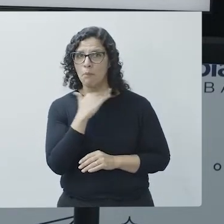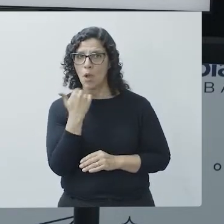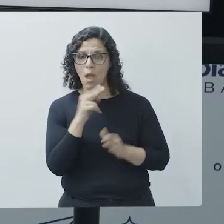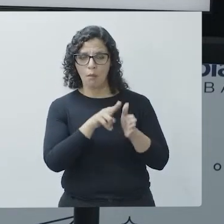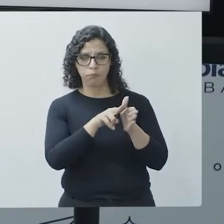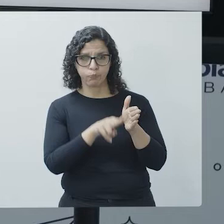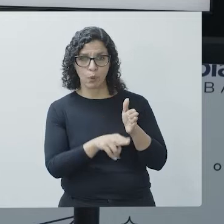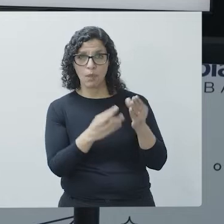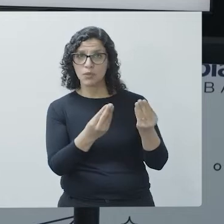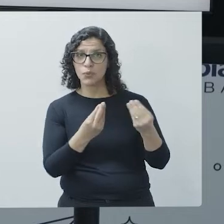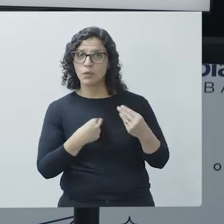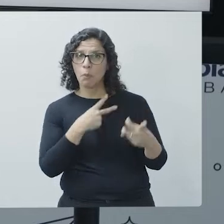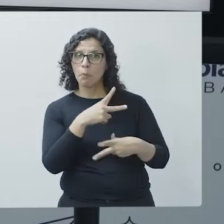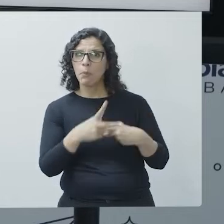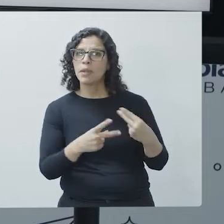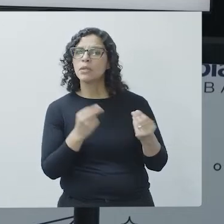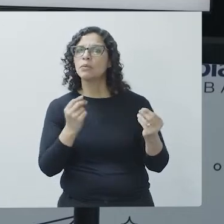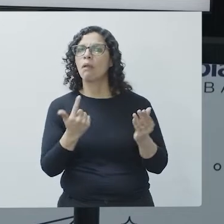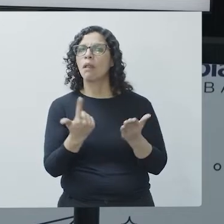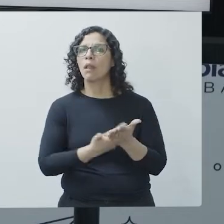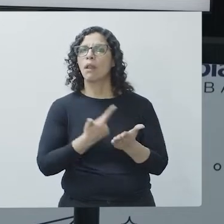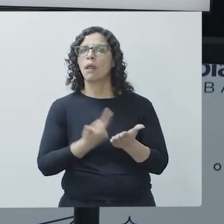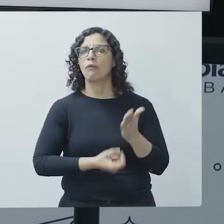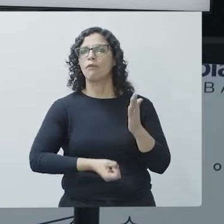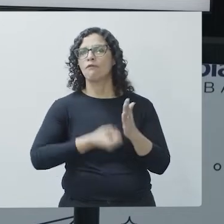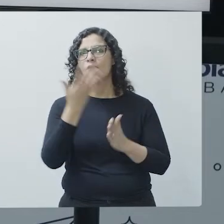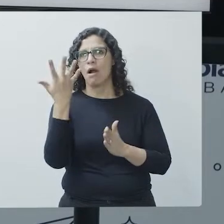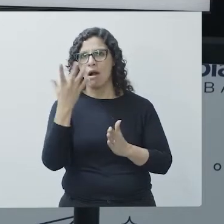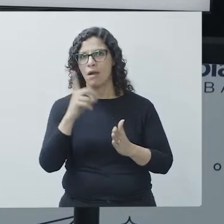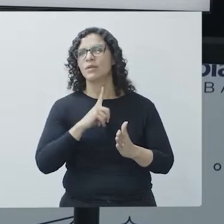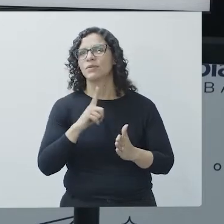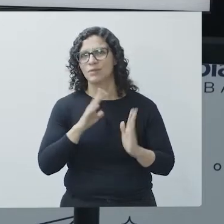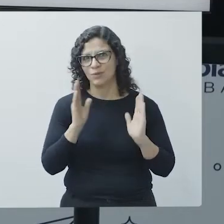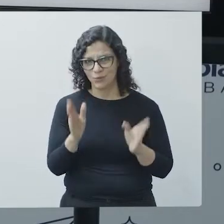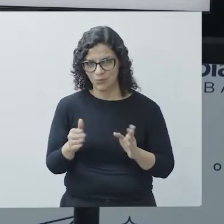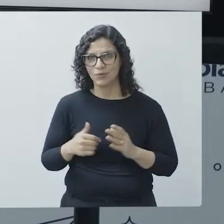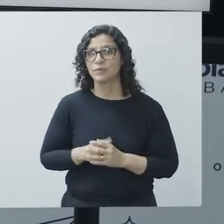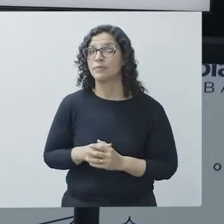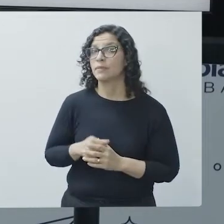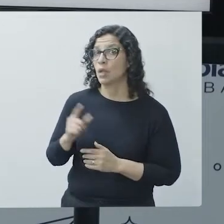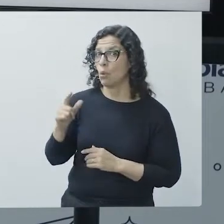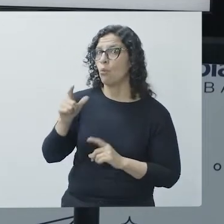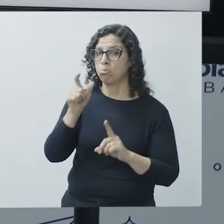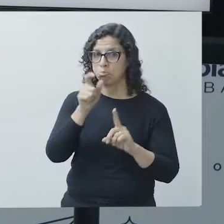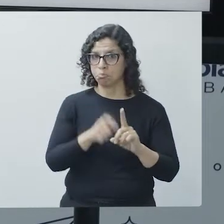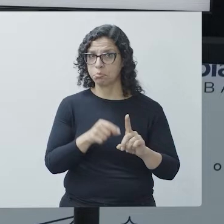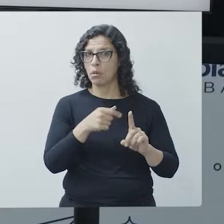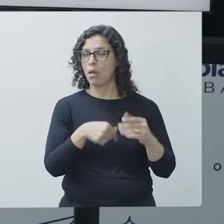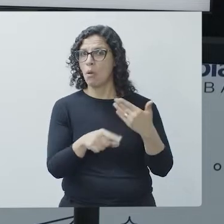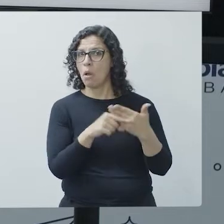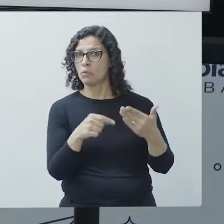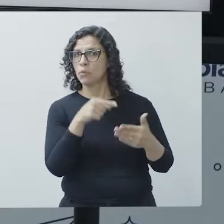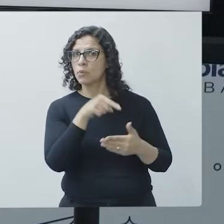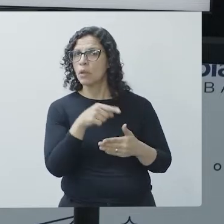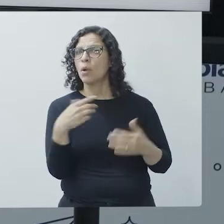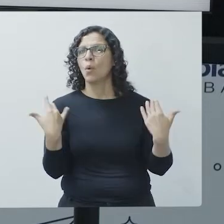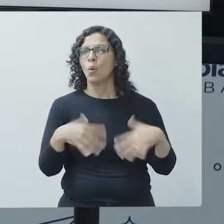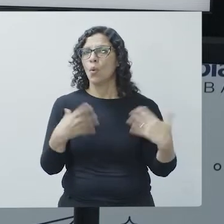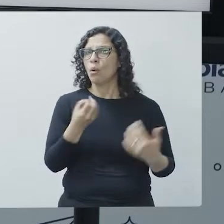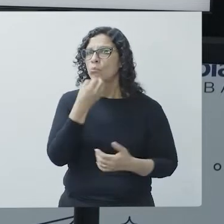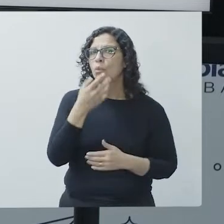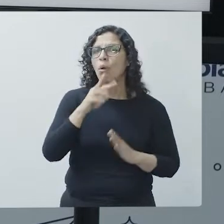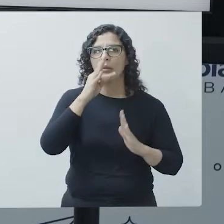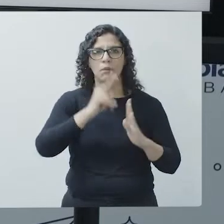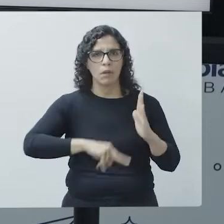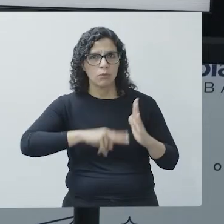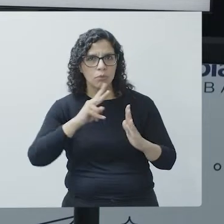nos presenteou com as suas obras. As obras do Machado de Assis são obras muito boas, são